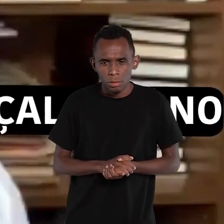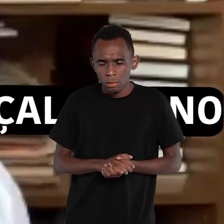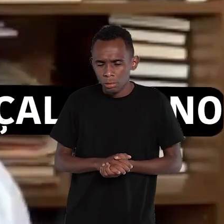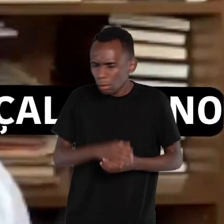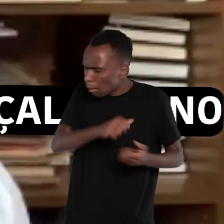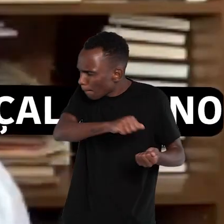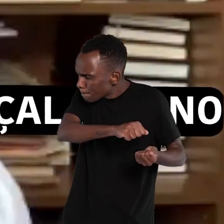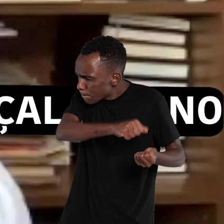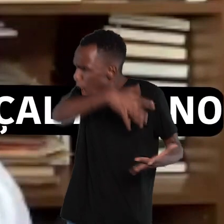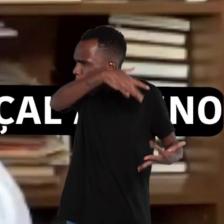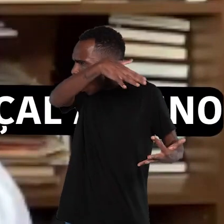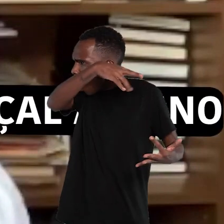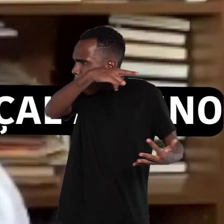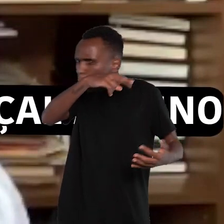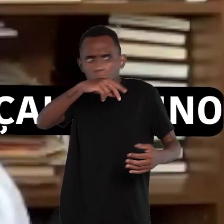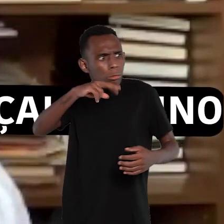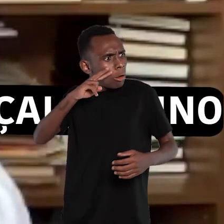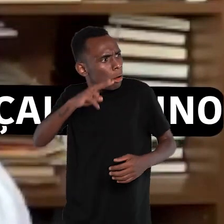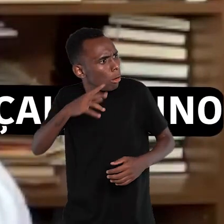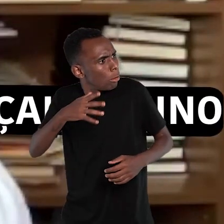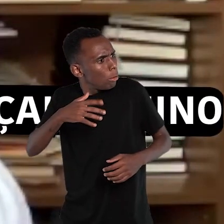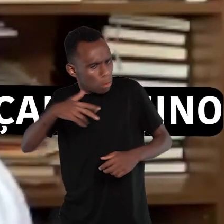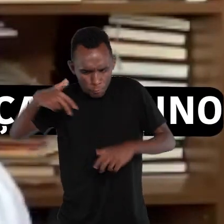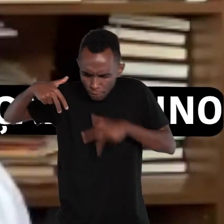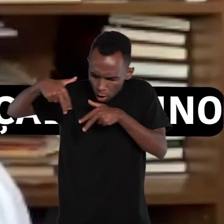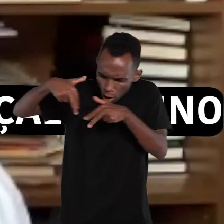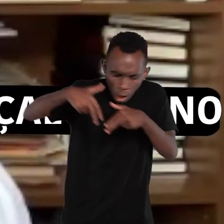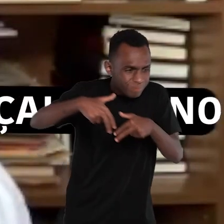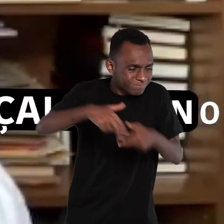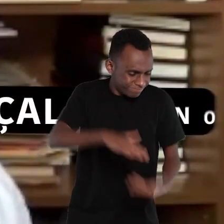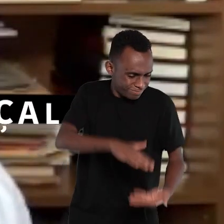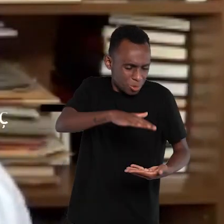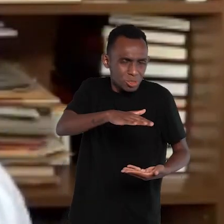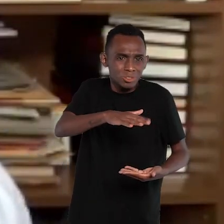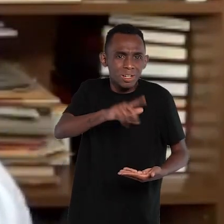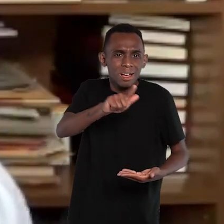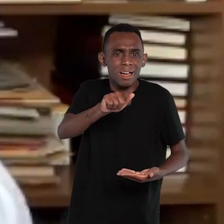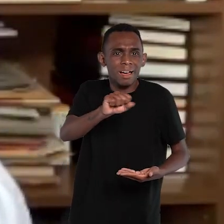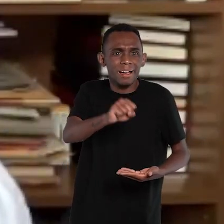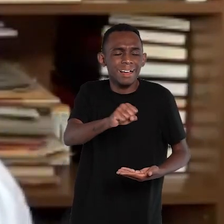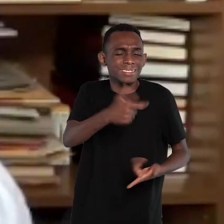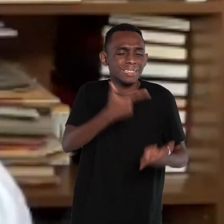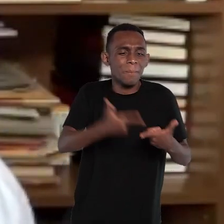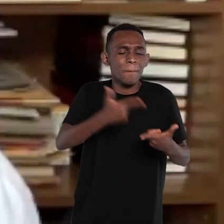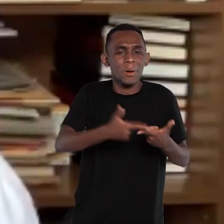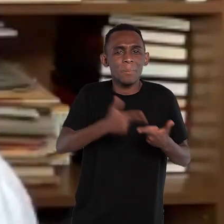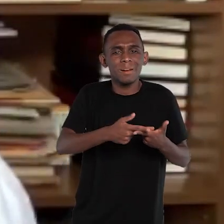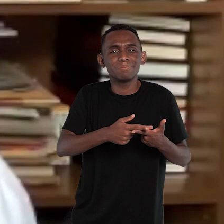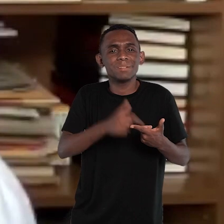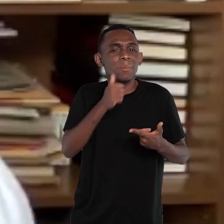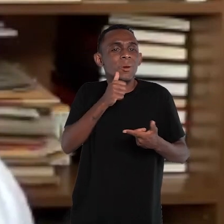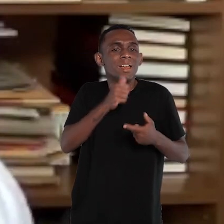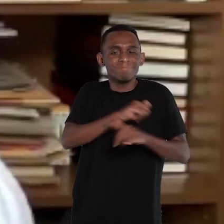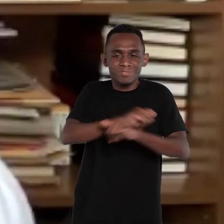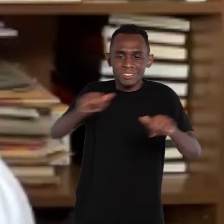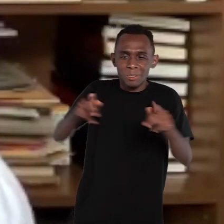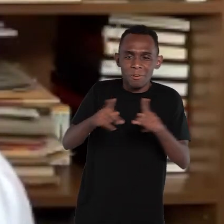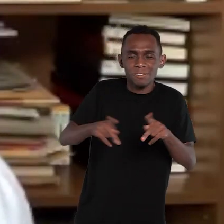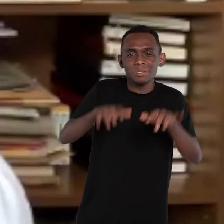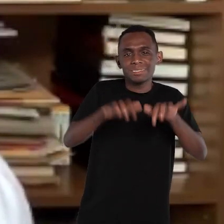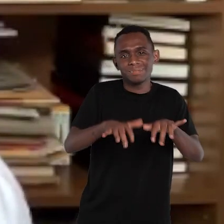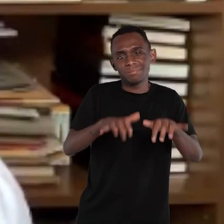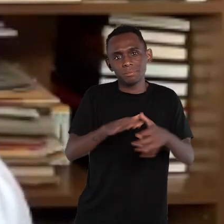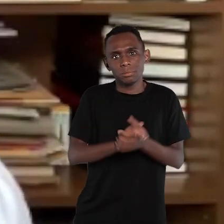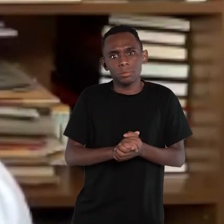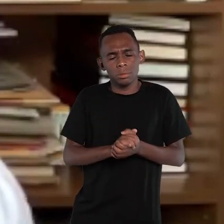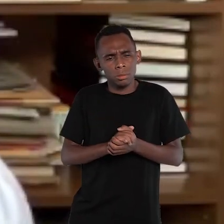Ouvimos a explosão e descemos correndo à rua. Foi botijão defeituoso, disse Dona Semíramis, a professora de piano.